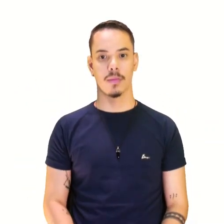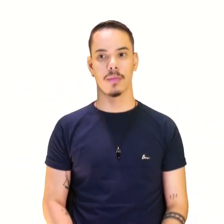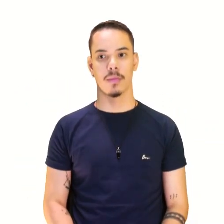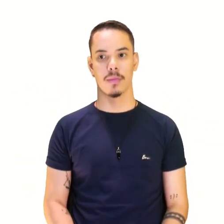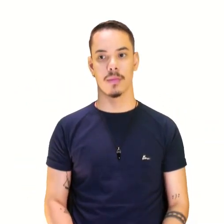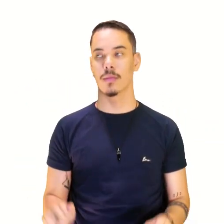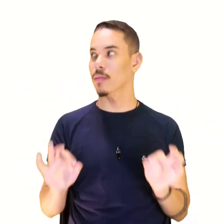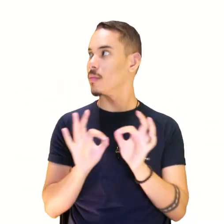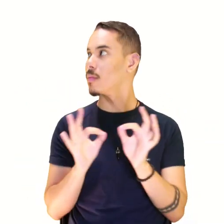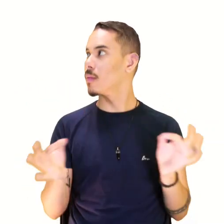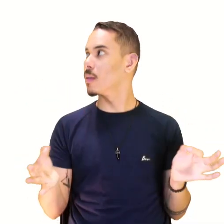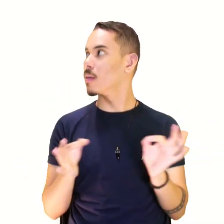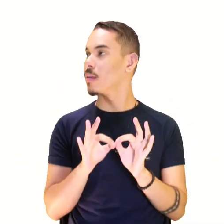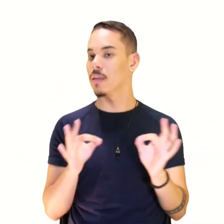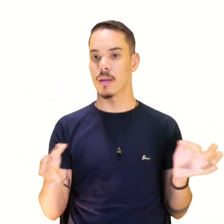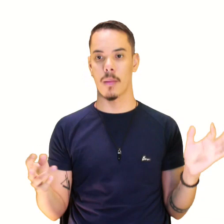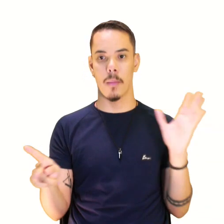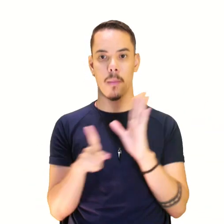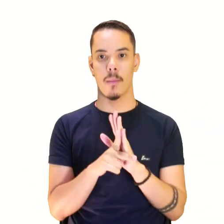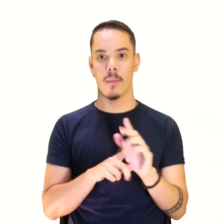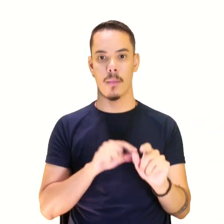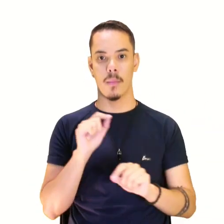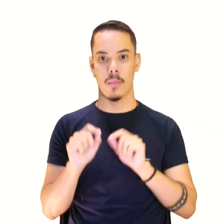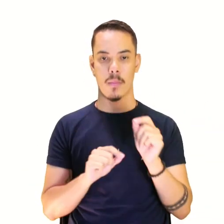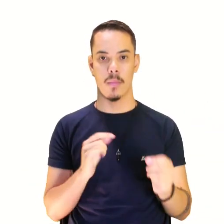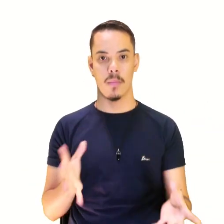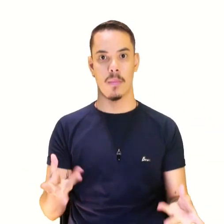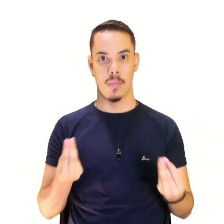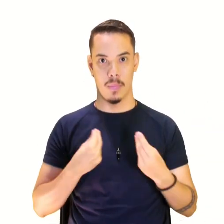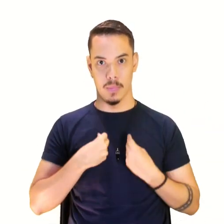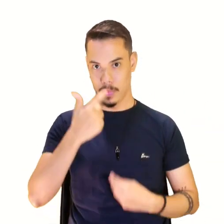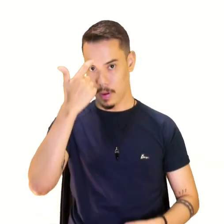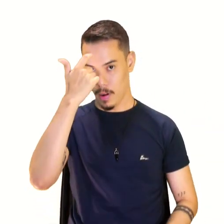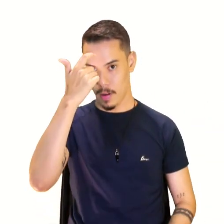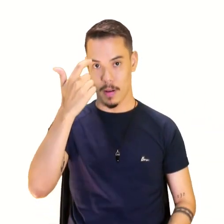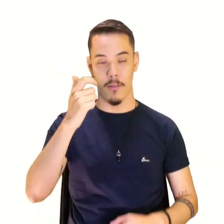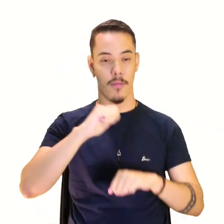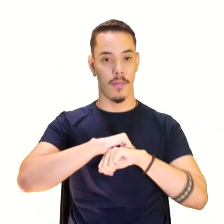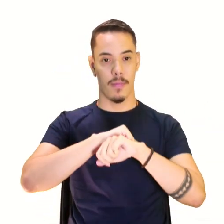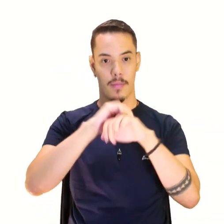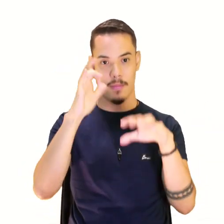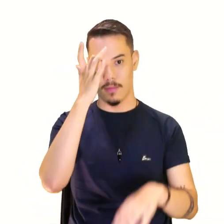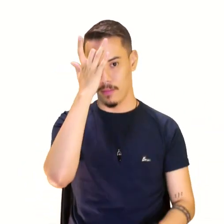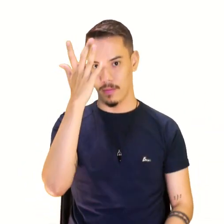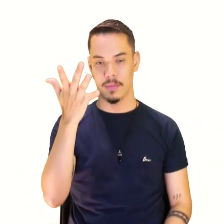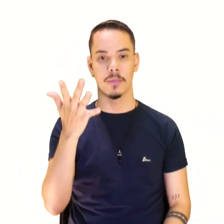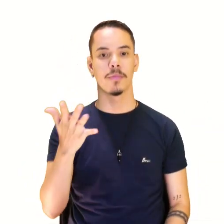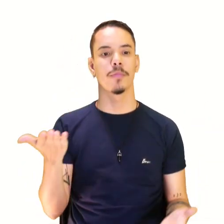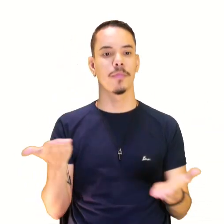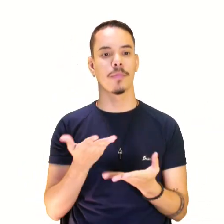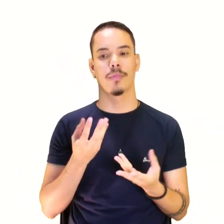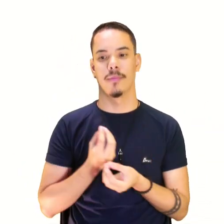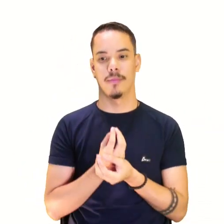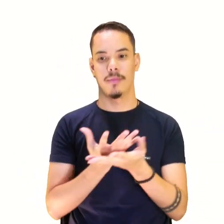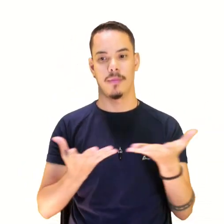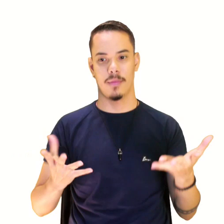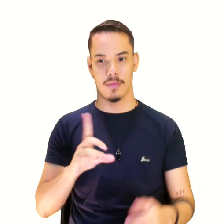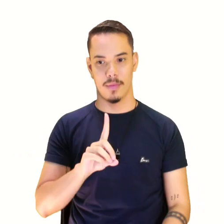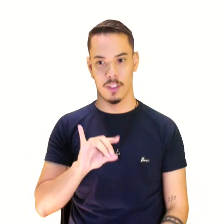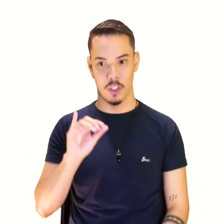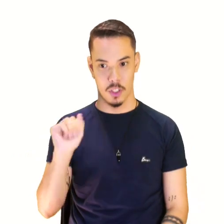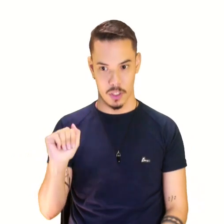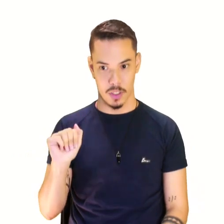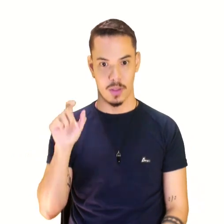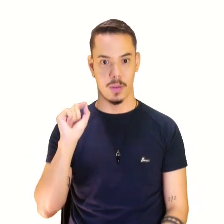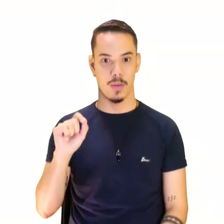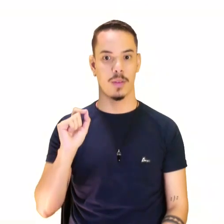com certeza, ela vem de cara trazendo uma facilidade maior, né? E vamos ao oferecimento do dia,